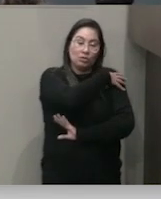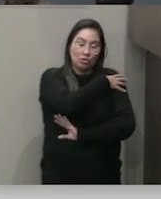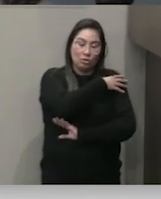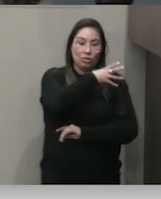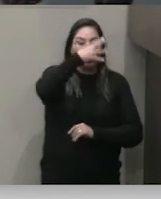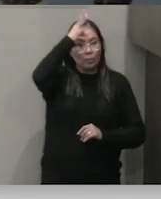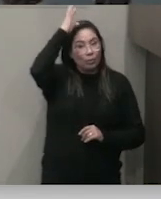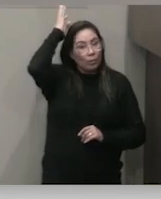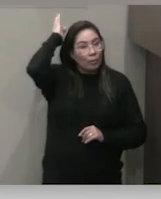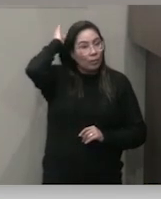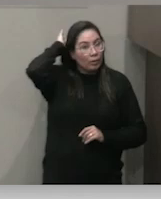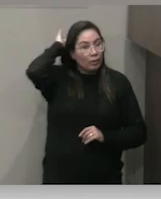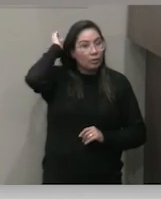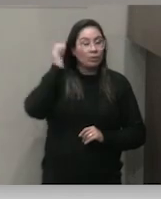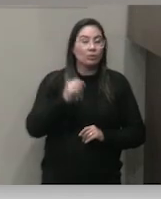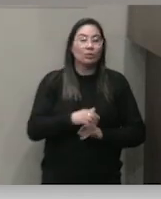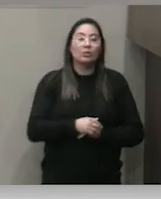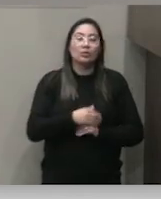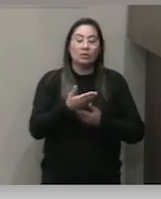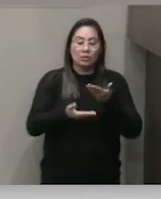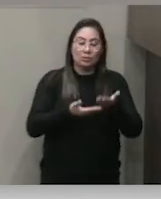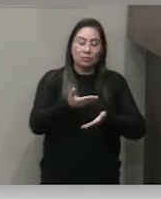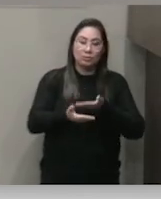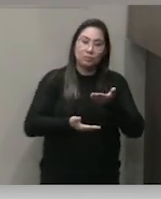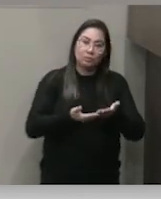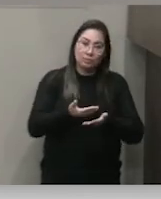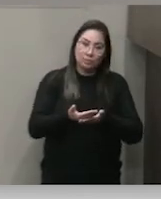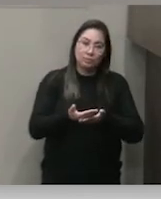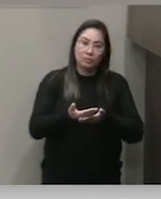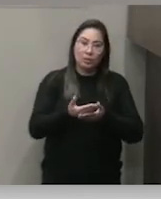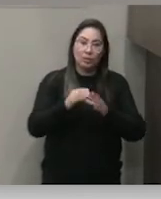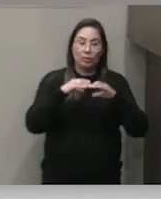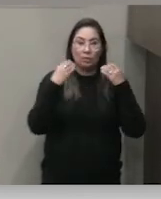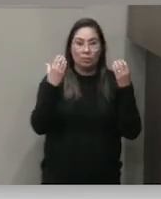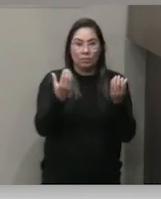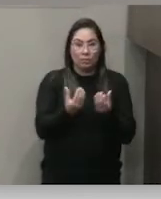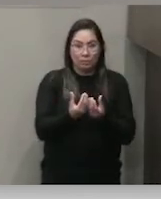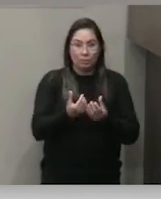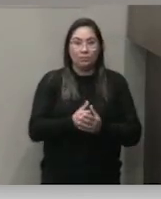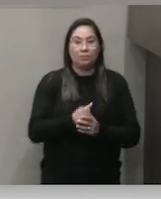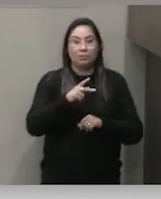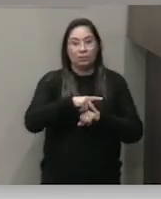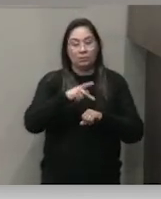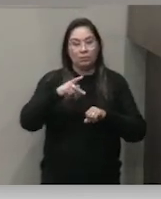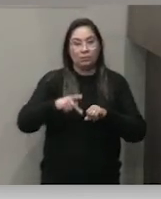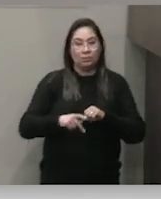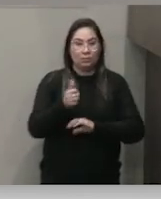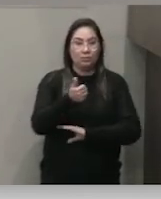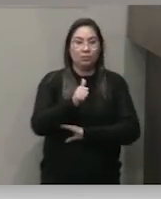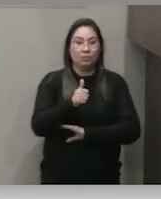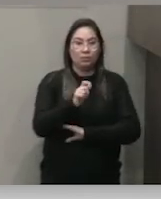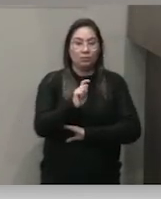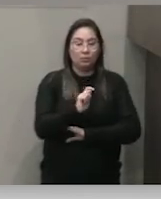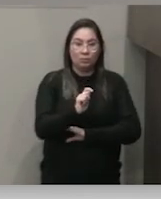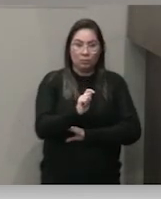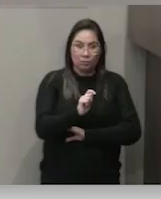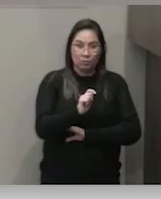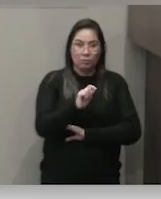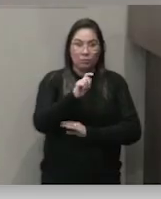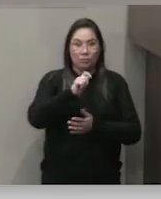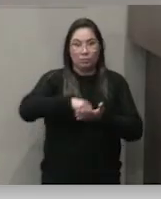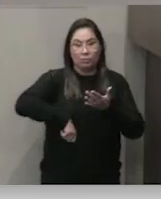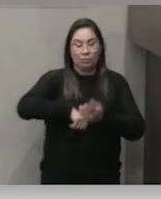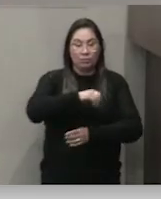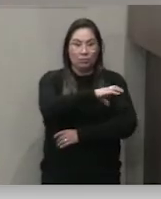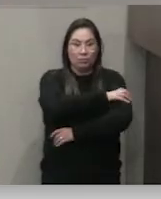de Bombeiros Militar, prestando relevantes serviços à comunidade. Passo Fundo, 11 de agosto, assina